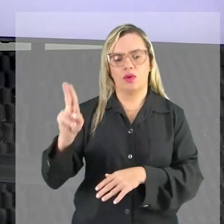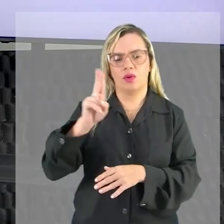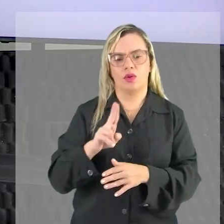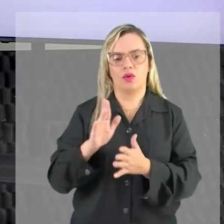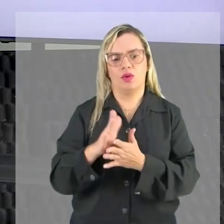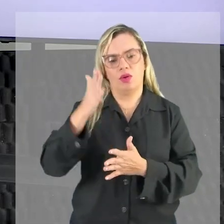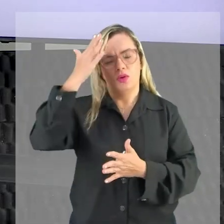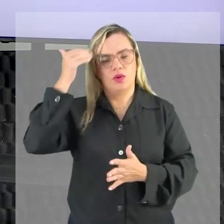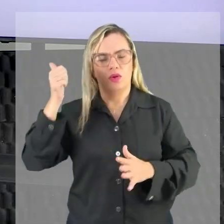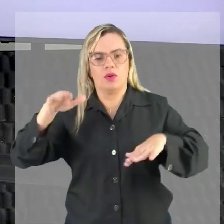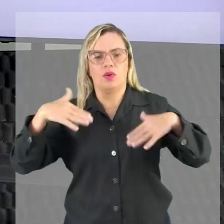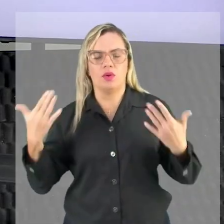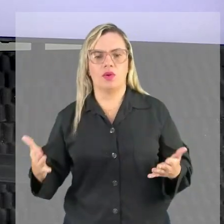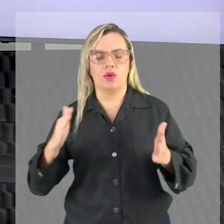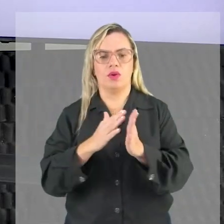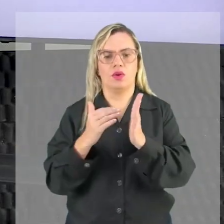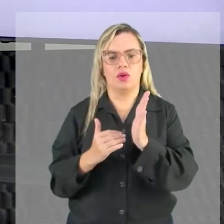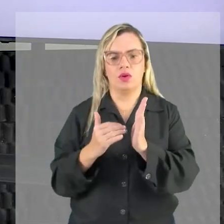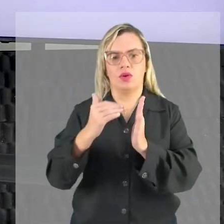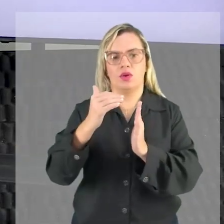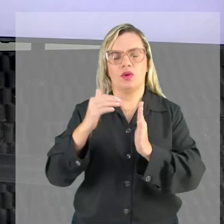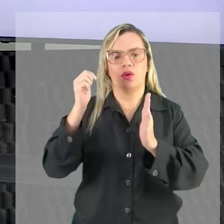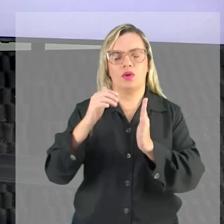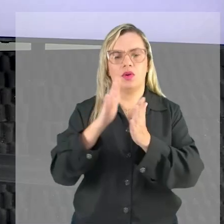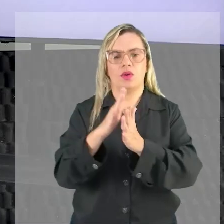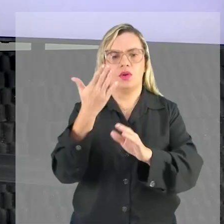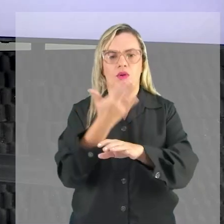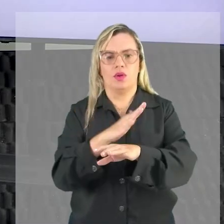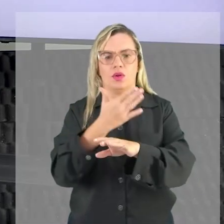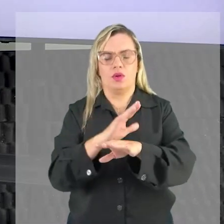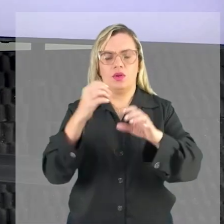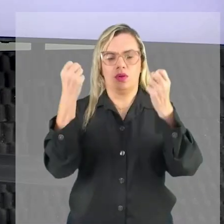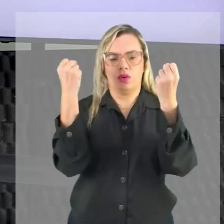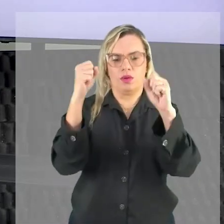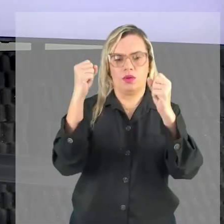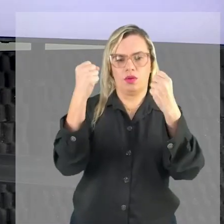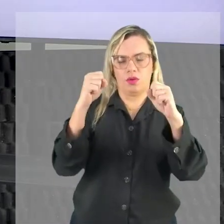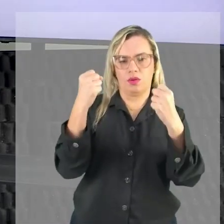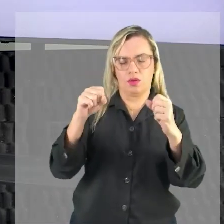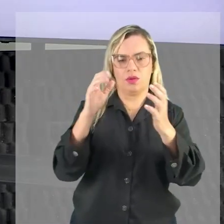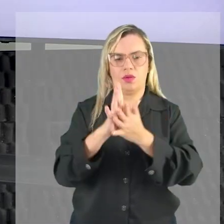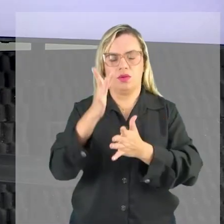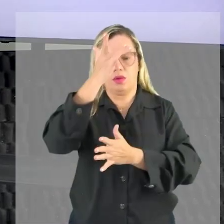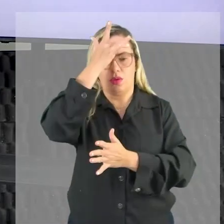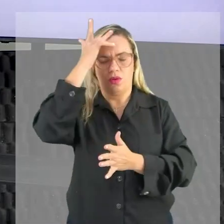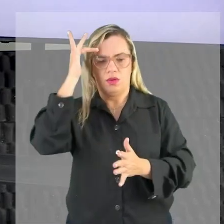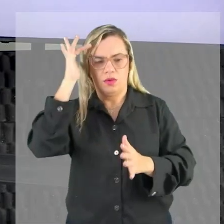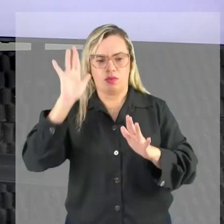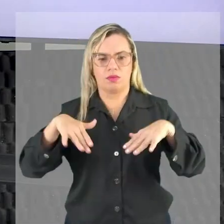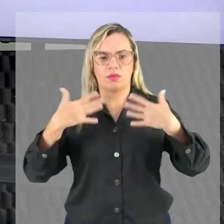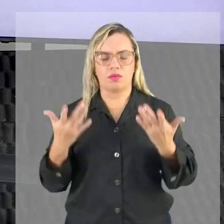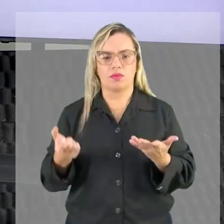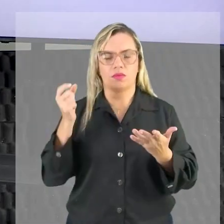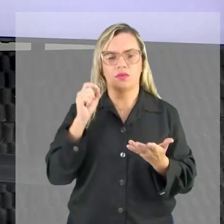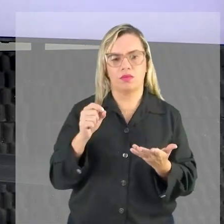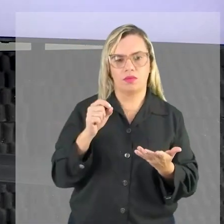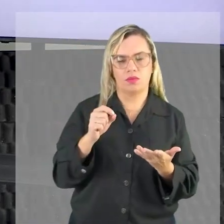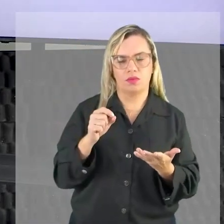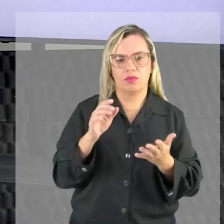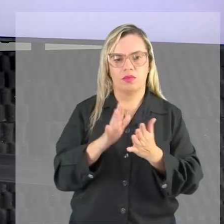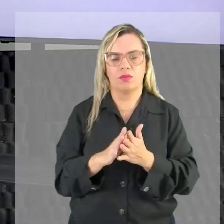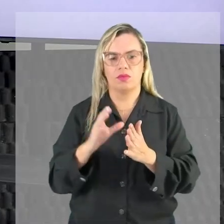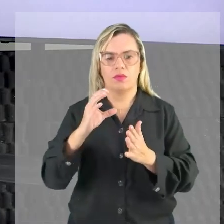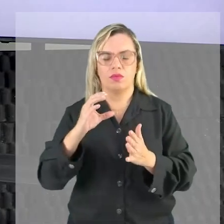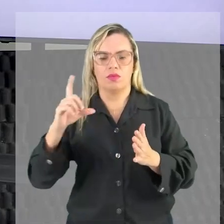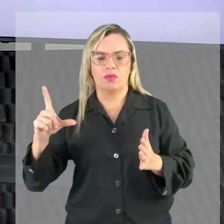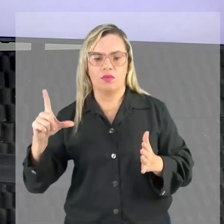saber o nível de atividade física desses indivíduos. Aí ele vai ser